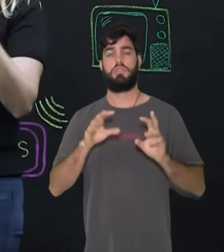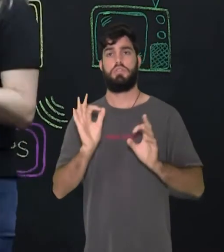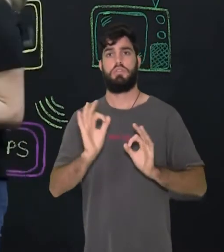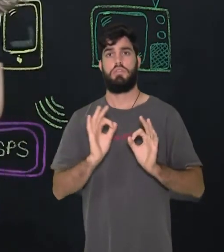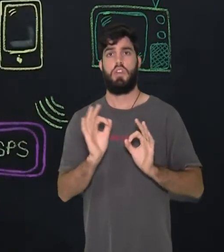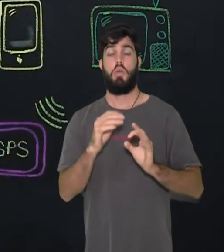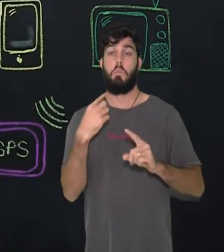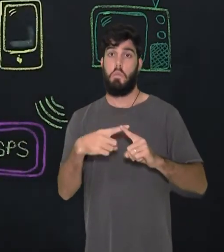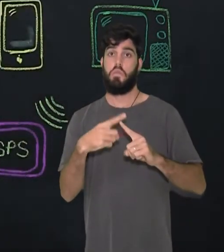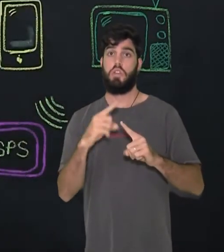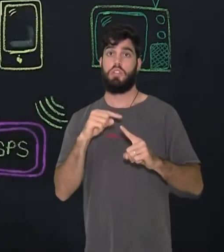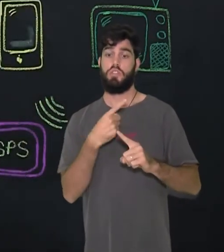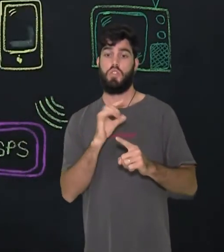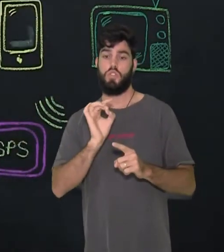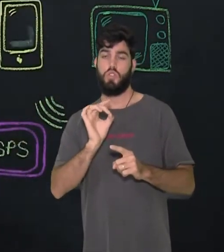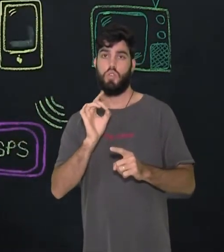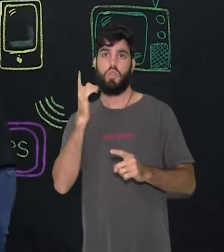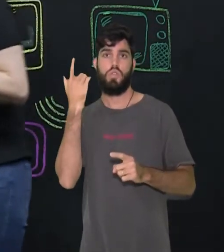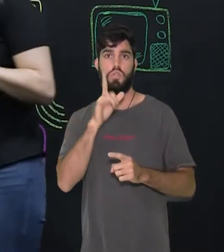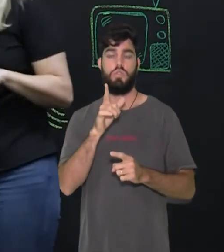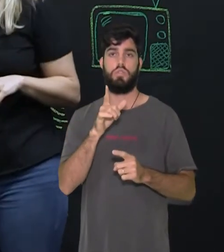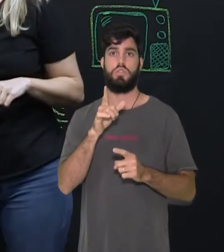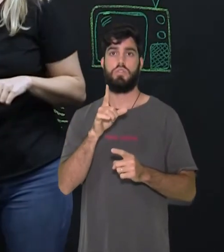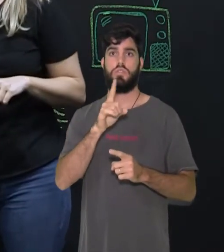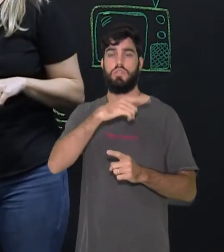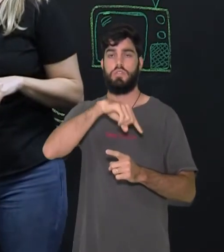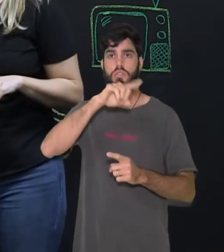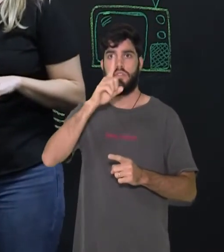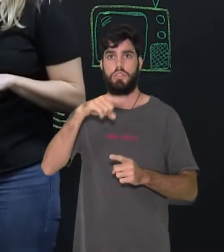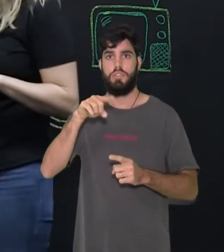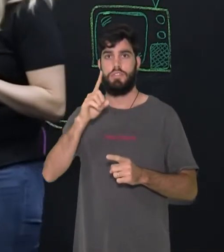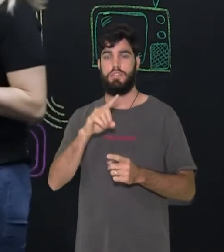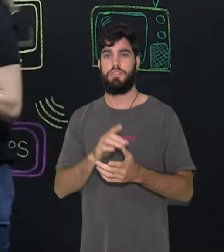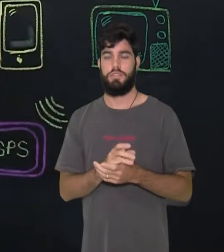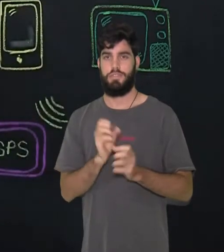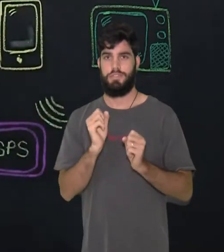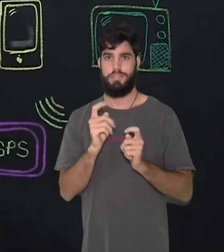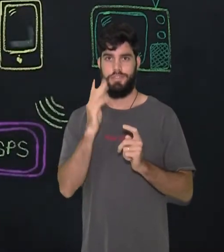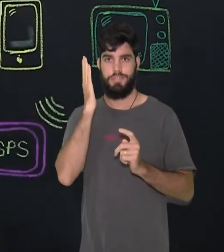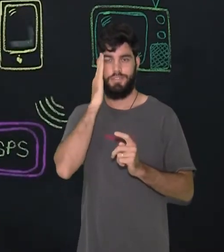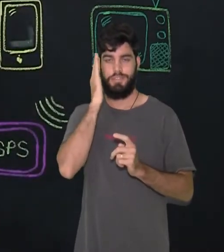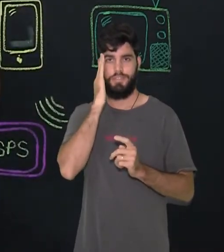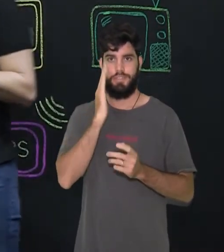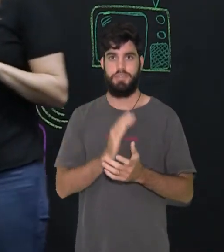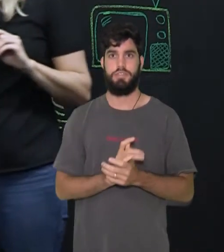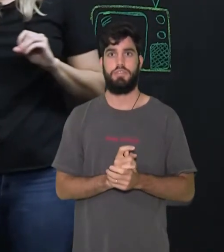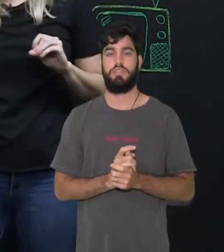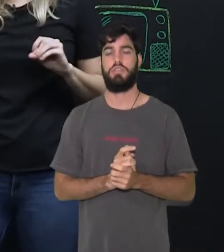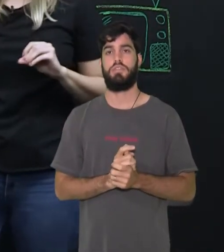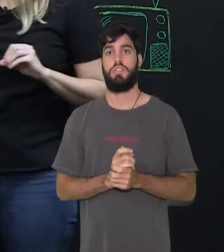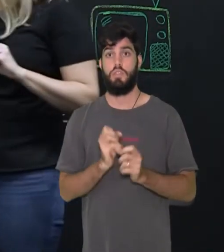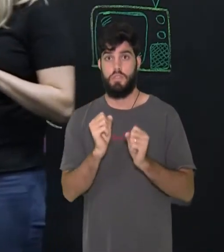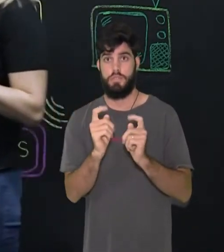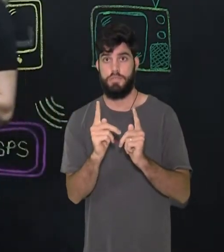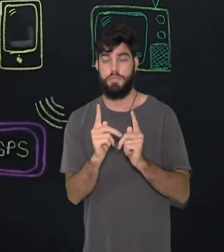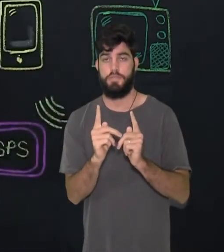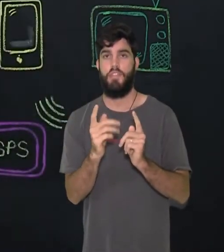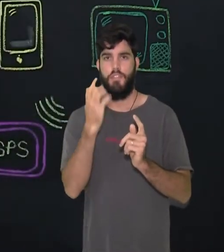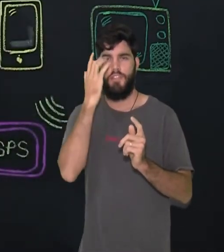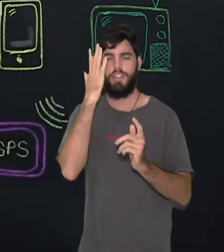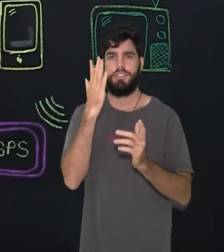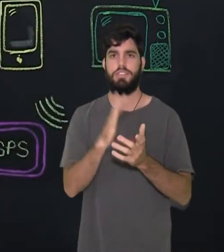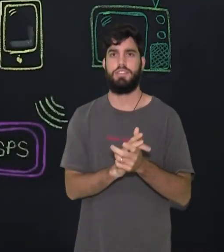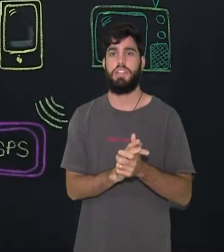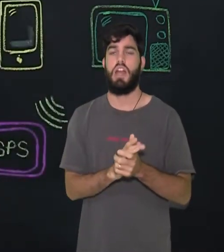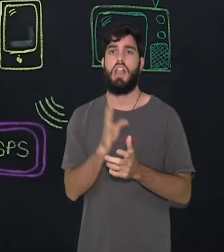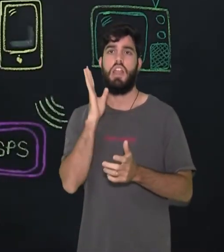só consegue pegar nessa faixa aqui do comprimento de onda, né? Da frequência. Tudo bem? Então isso é muito legal,